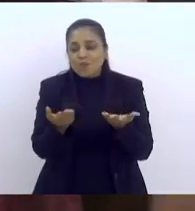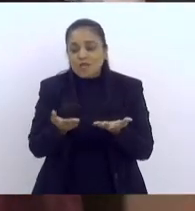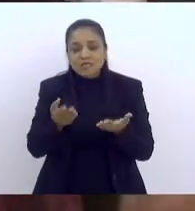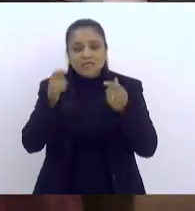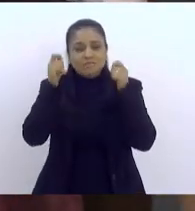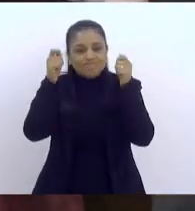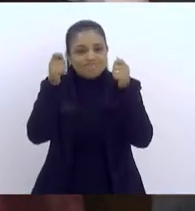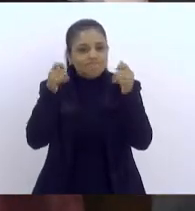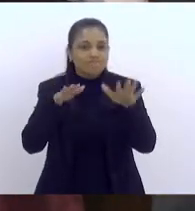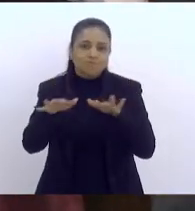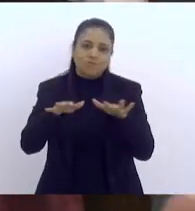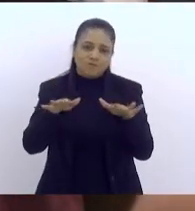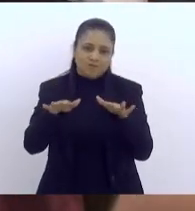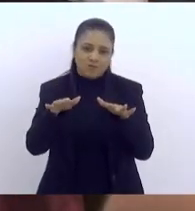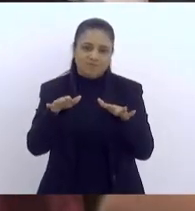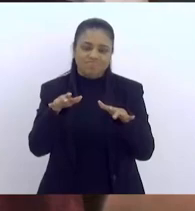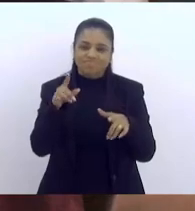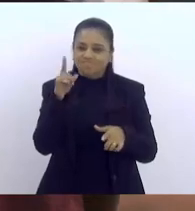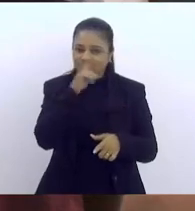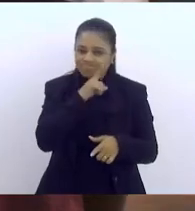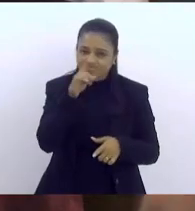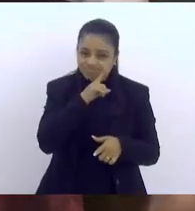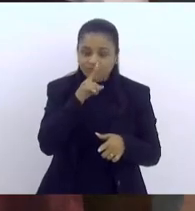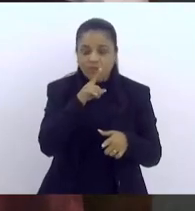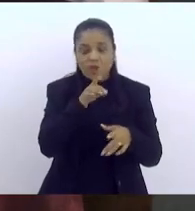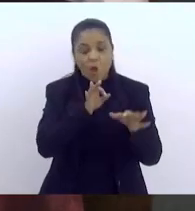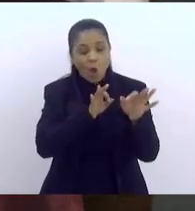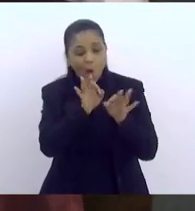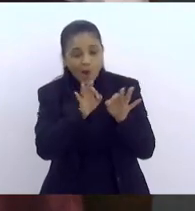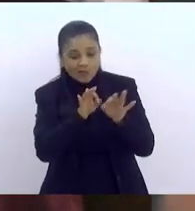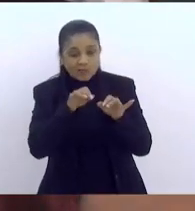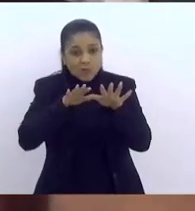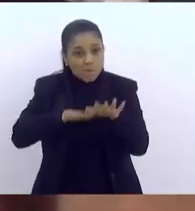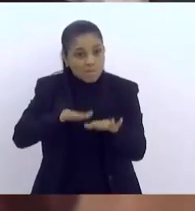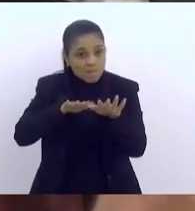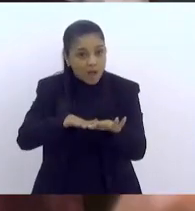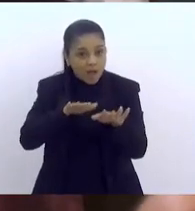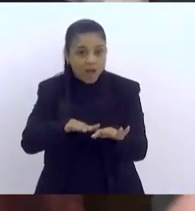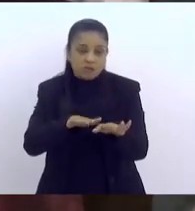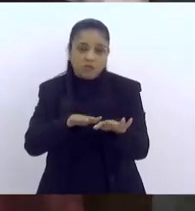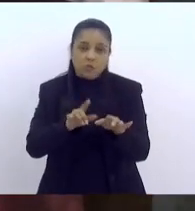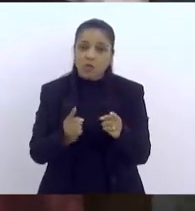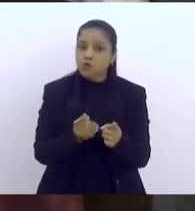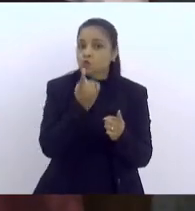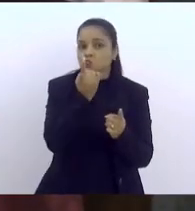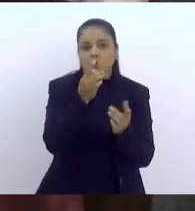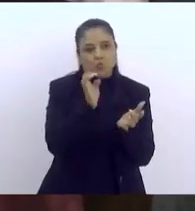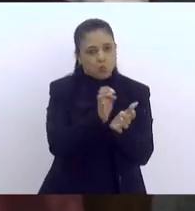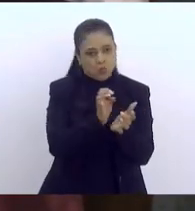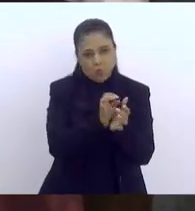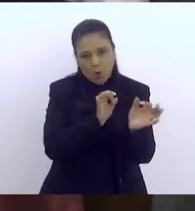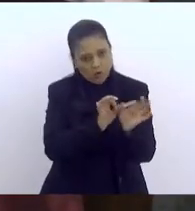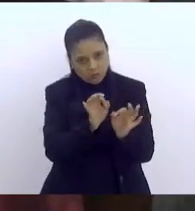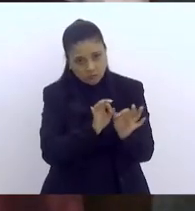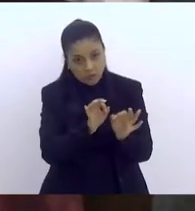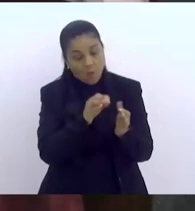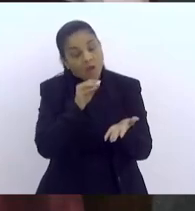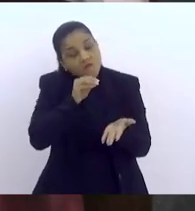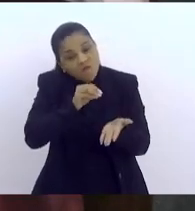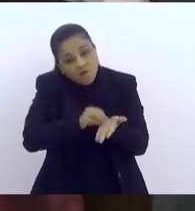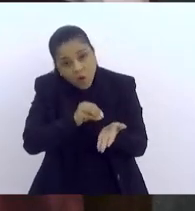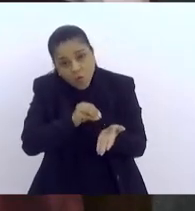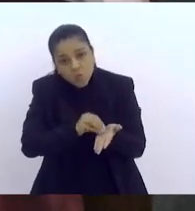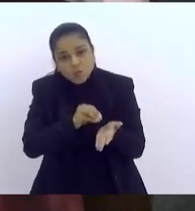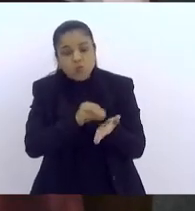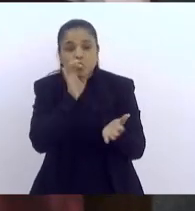ato. A organização em si de toda a marcha não é especificamente deste grupo, mas faltou